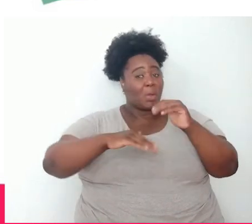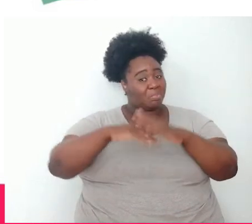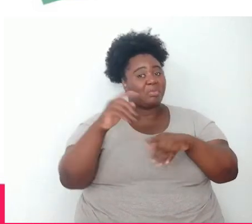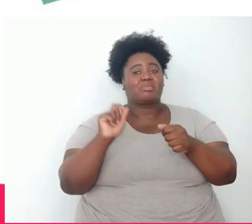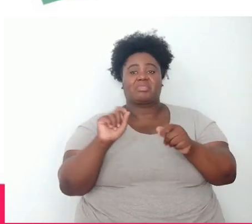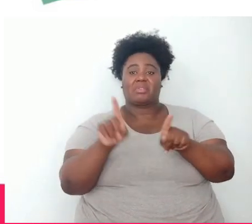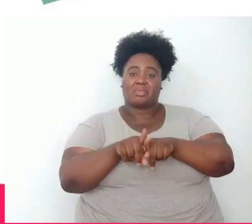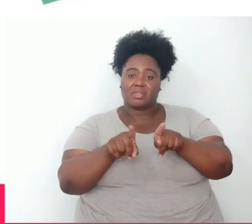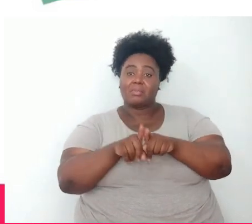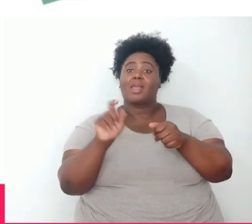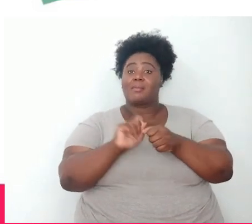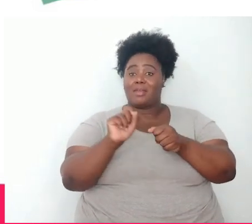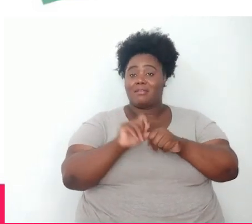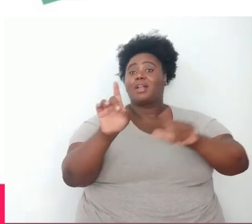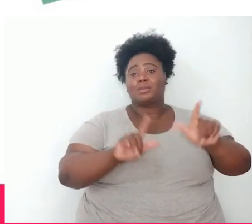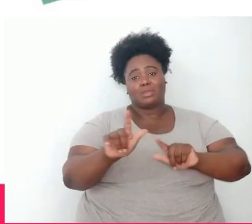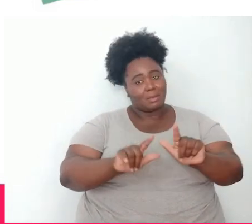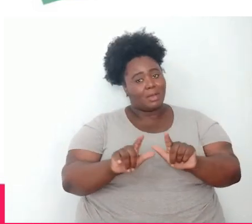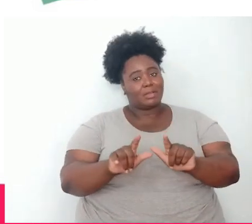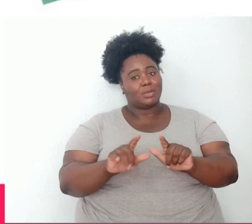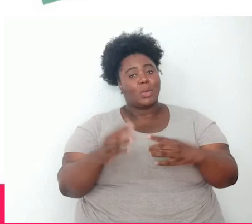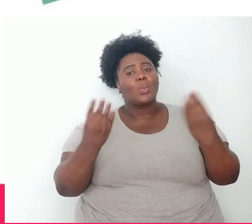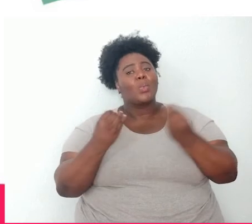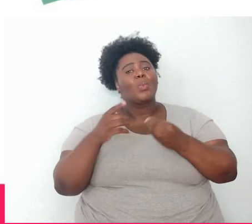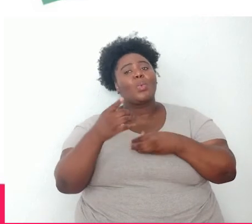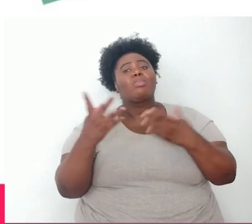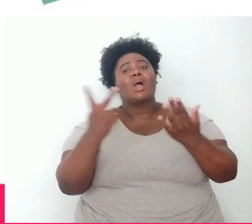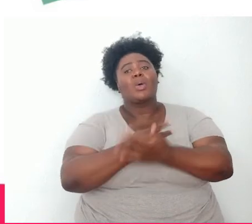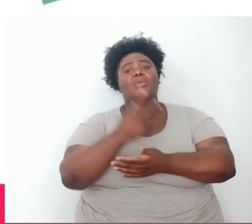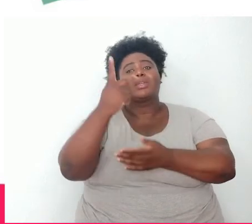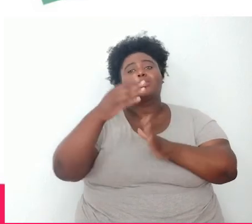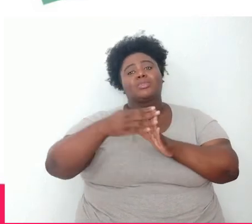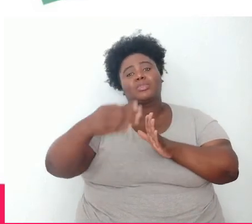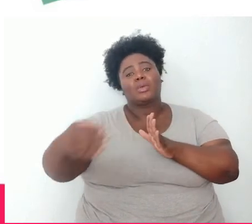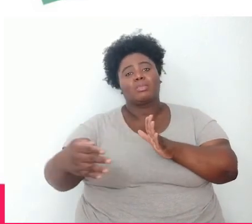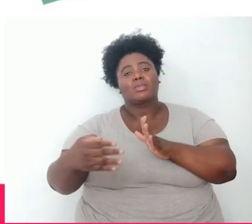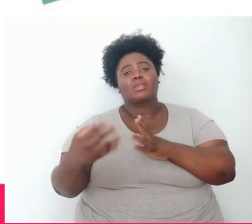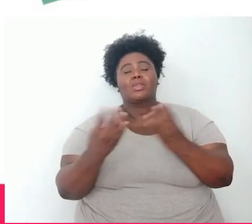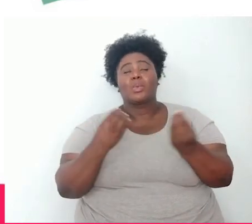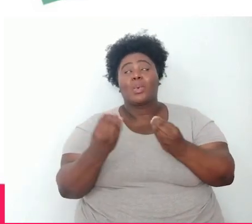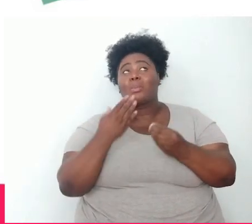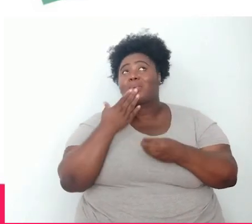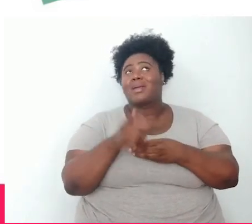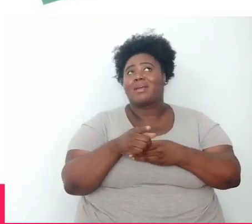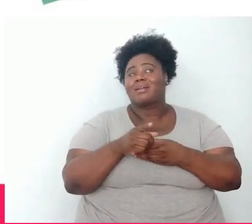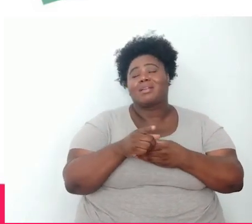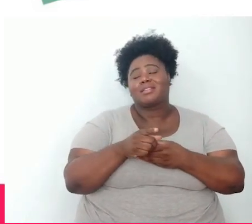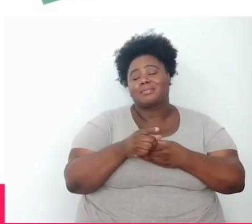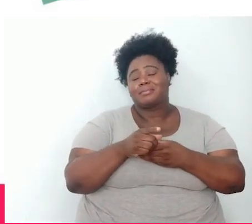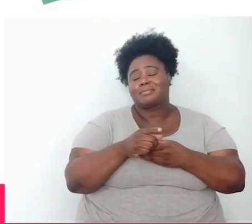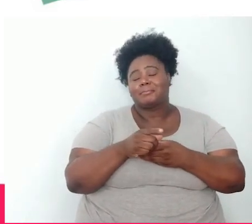de uma produção para a realização desses trabalhos, né? Como é que isso se dá no seu processo, Rafael? E qual que